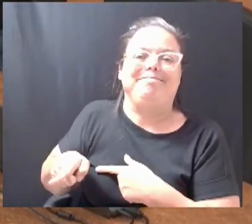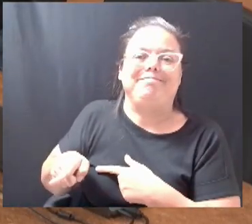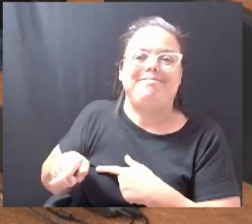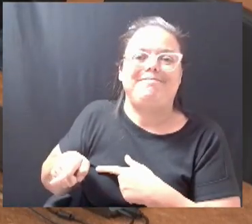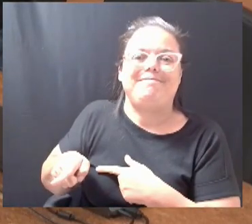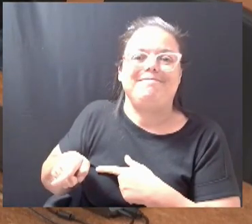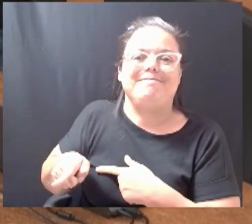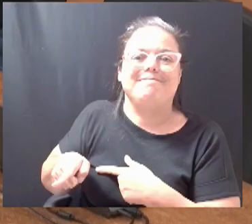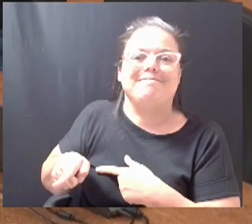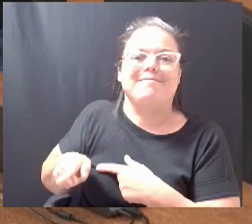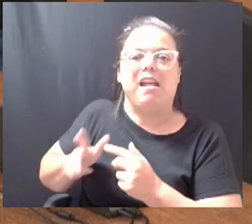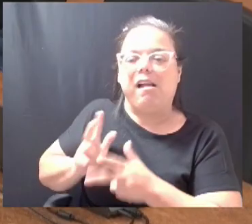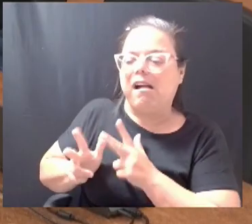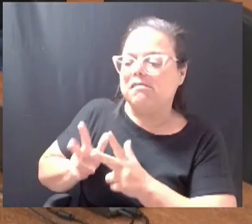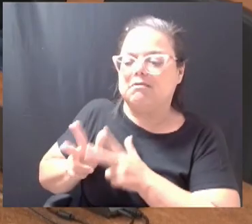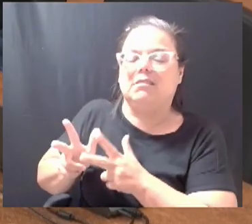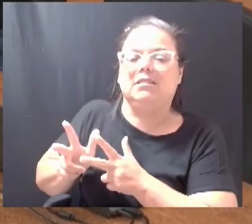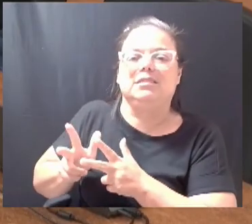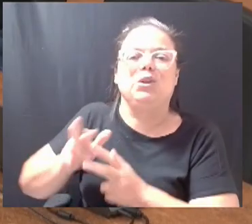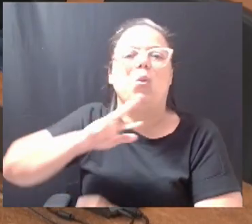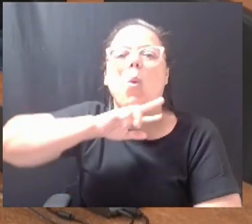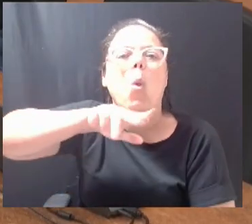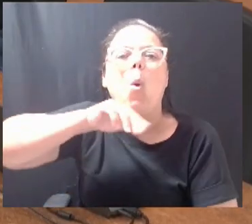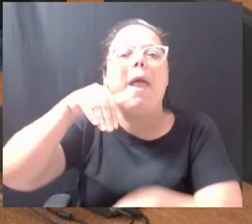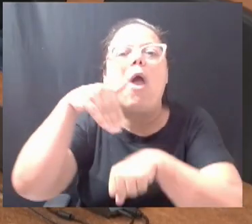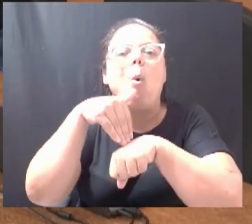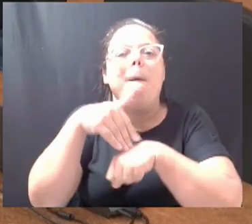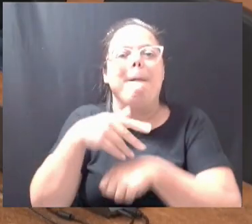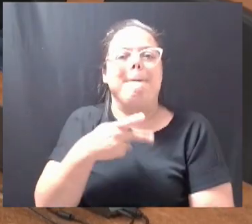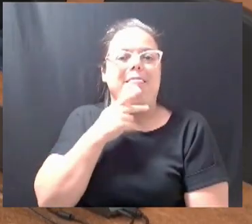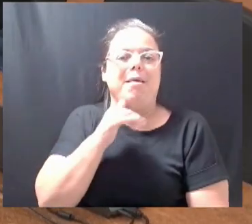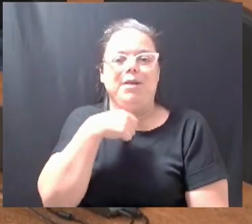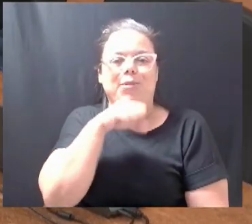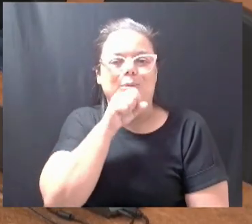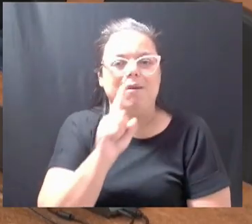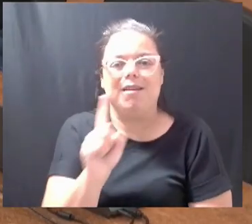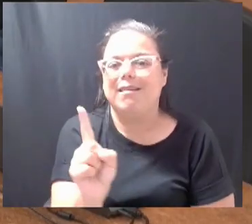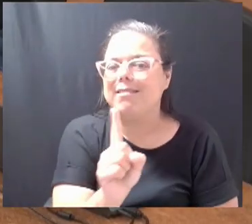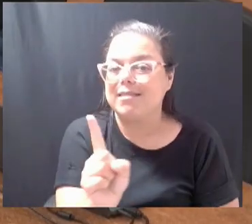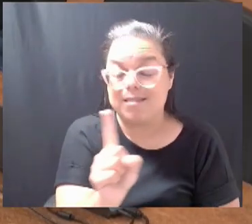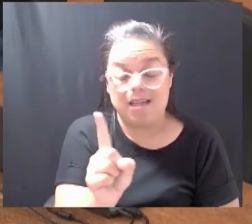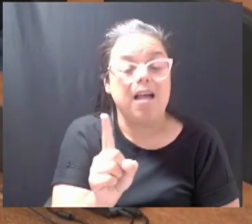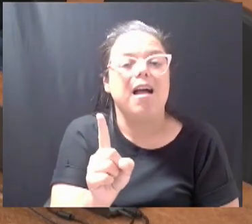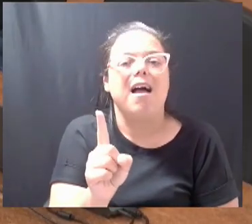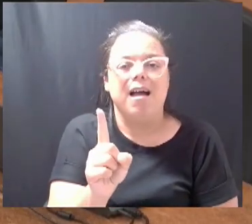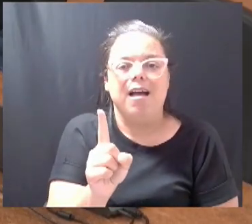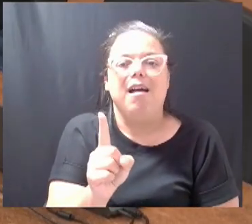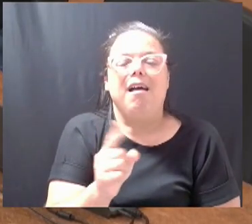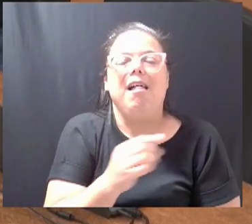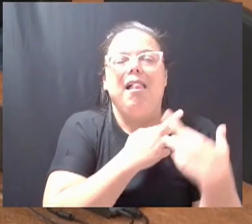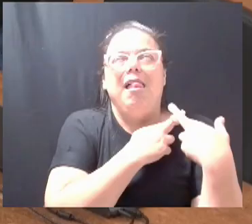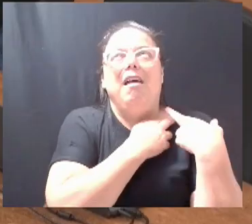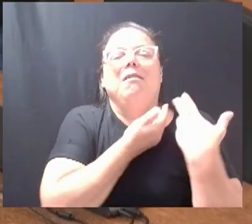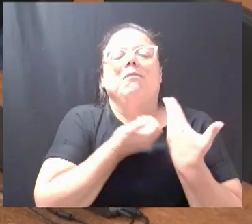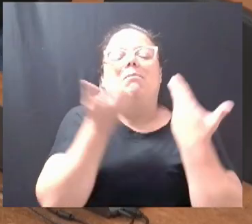é culpa dos pais. E isso é muito importante também. Eu acho que tira um pouco do peso aí dessa responsabilidade,